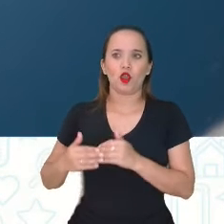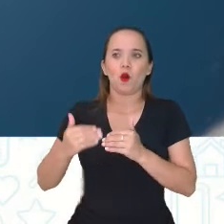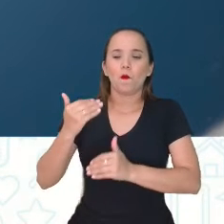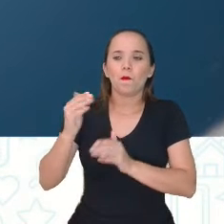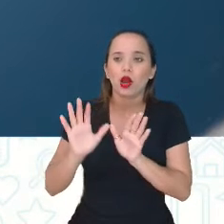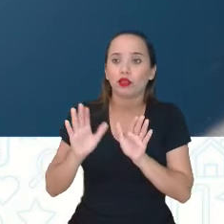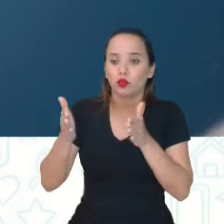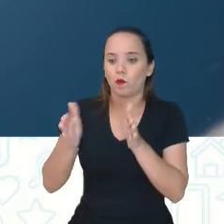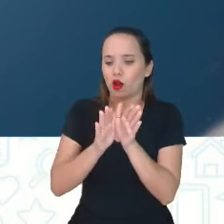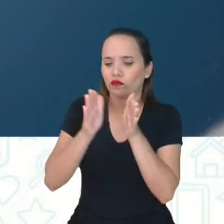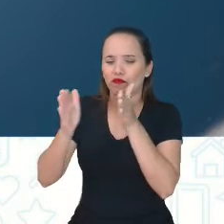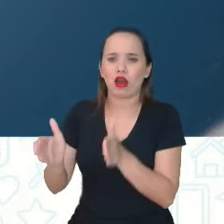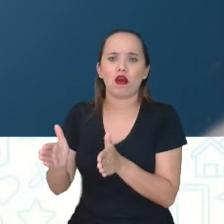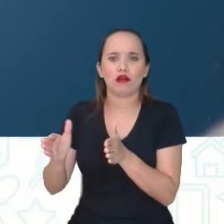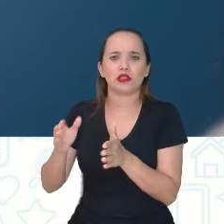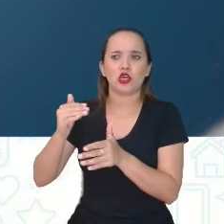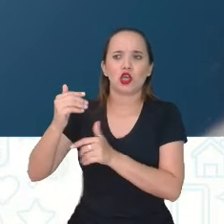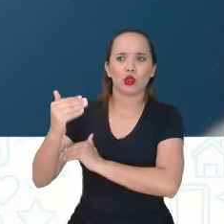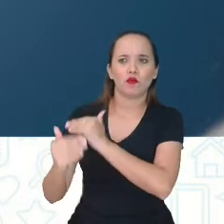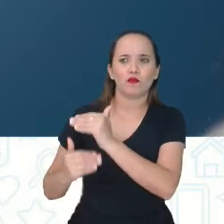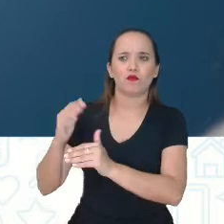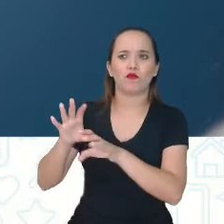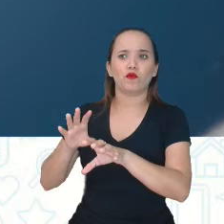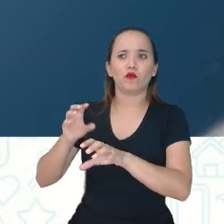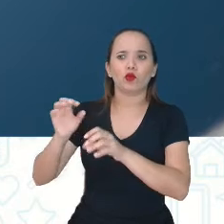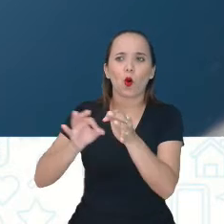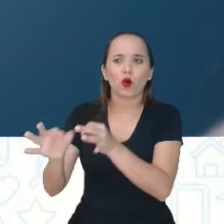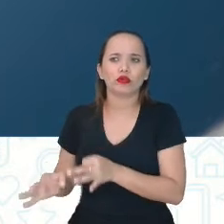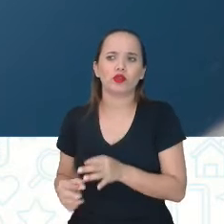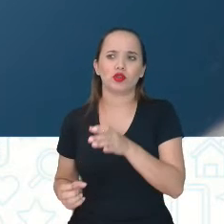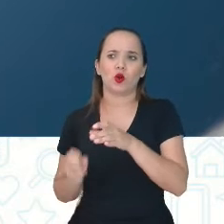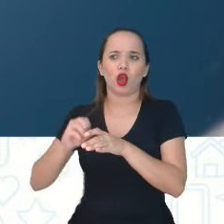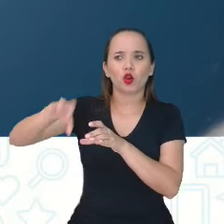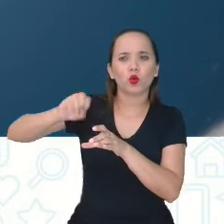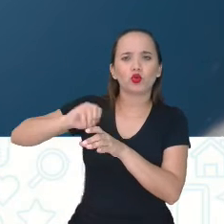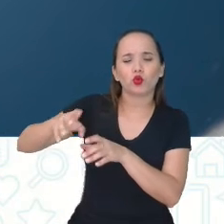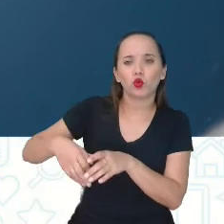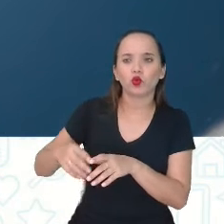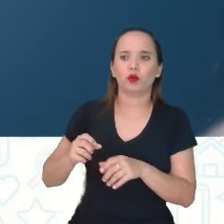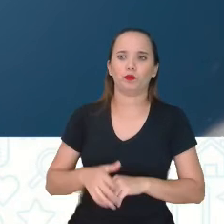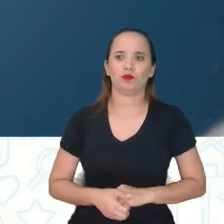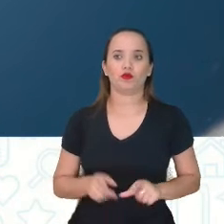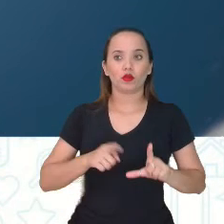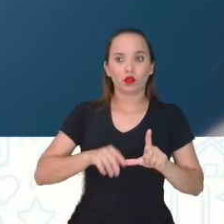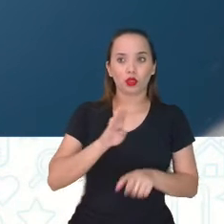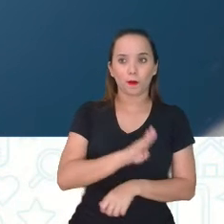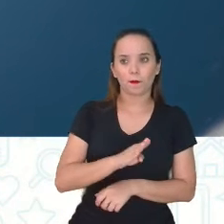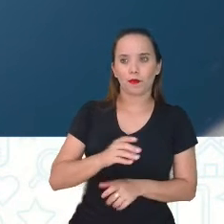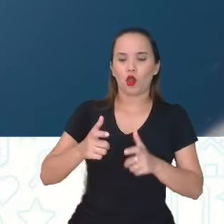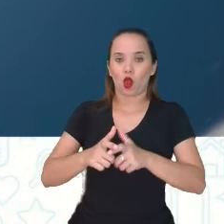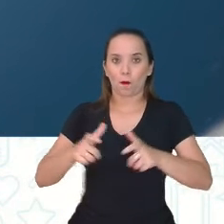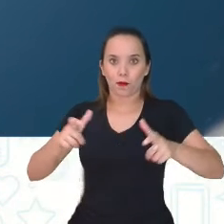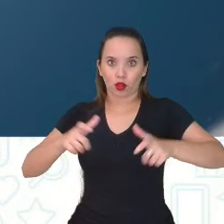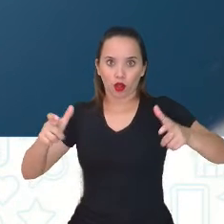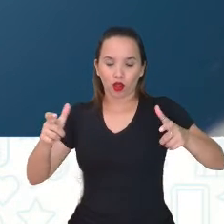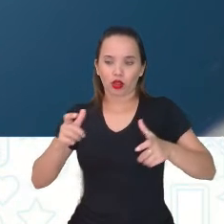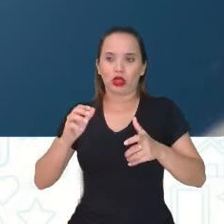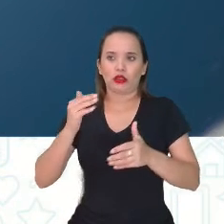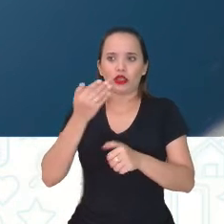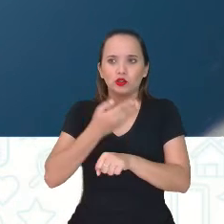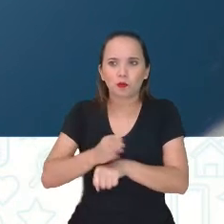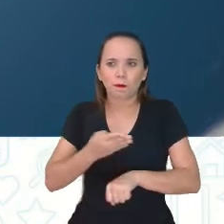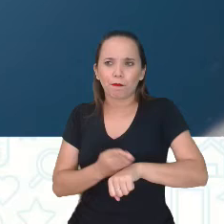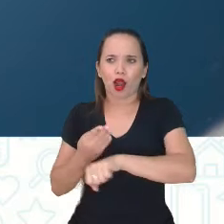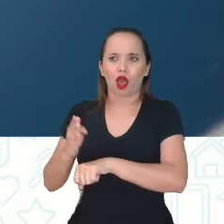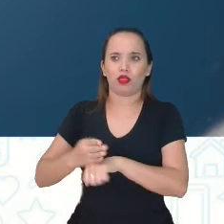rurais para as cidades? Práticas agropecuárias tradicional de terraços? Oxente. Acho que